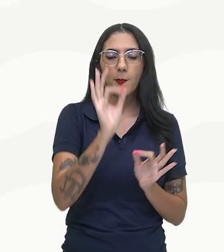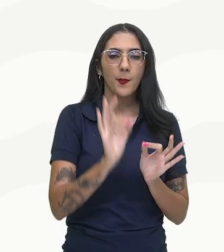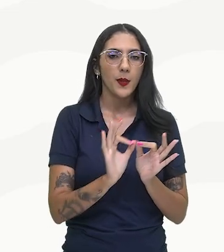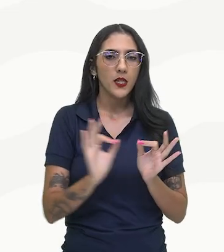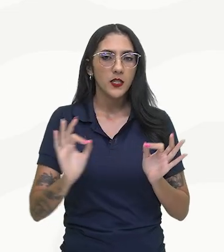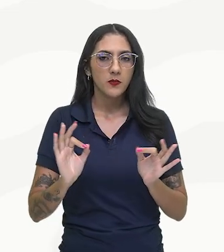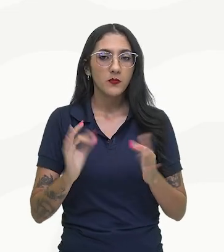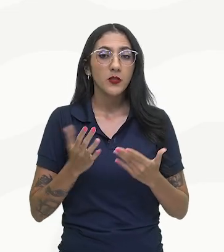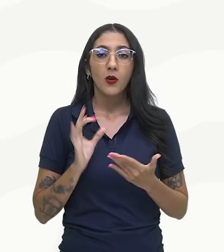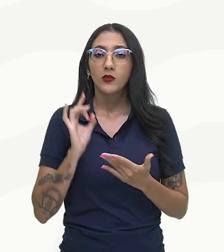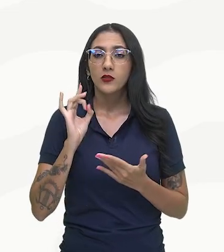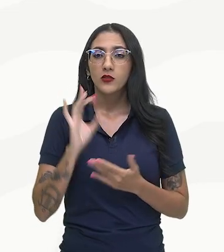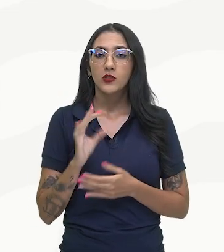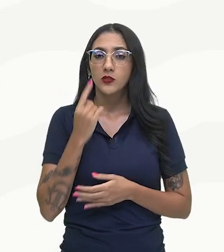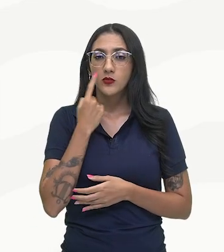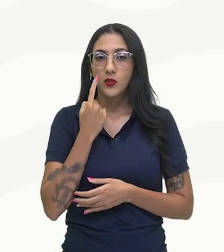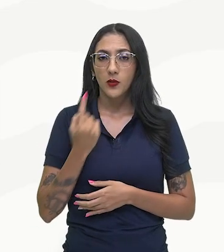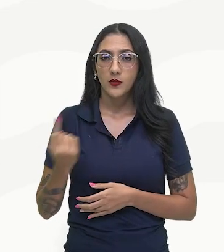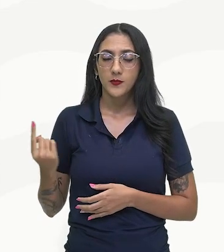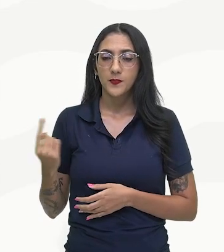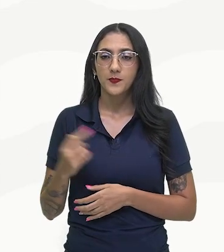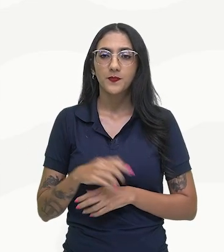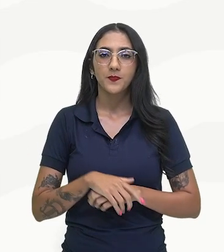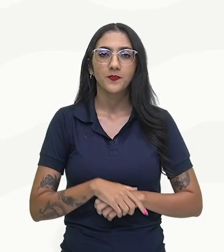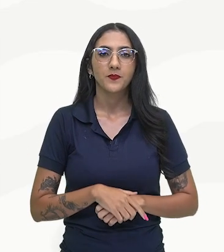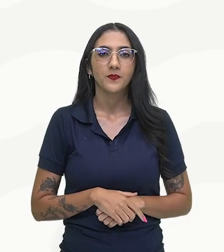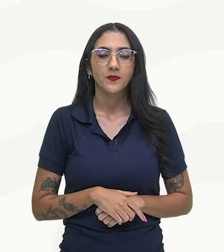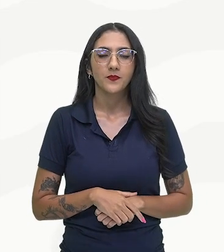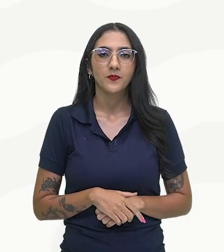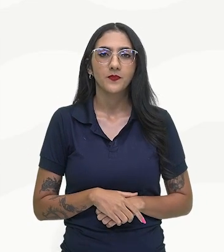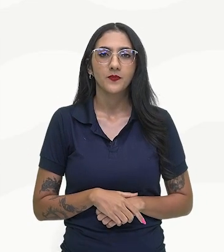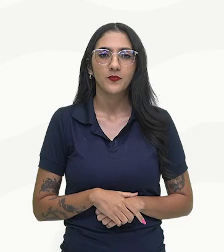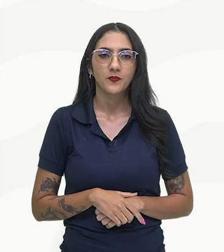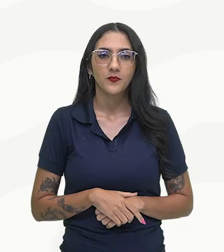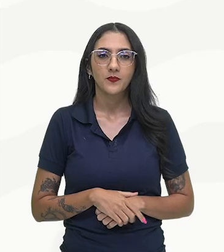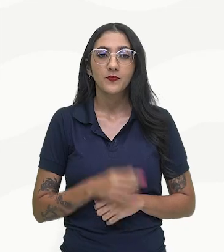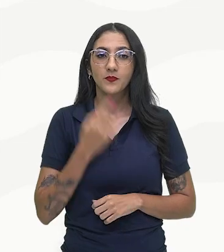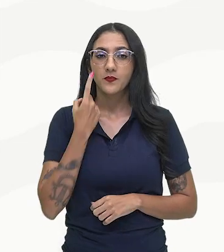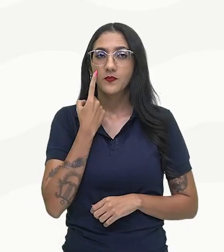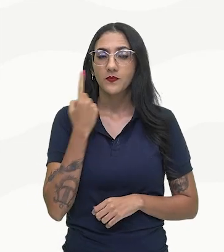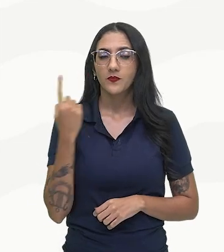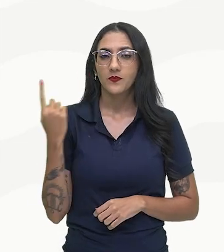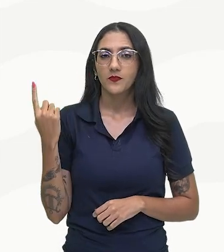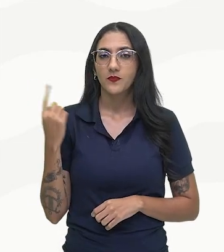essa medida que a gente vai utilizar. E está aqui, ó, na nossa área,